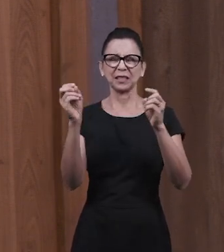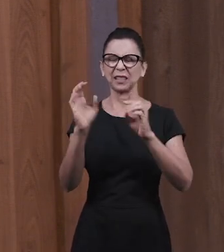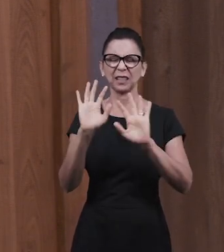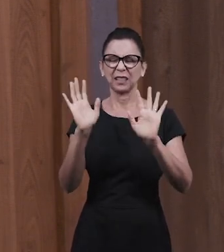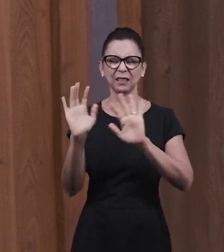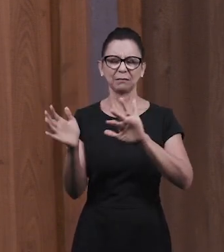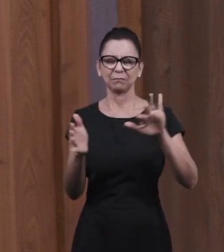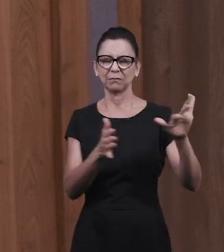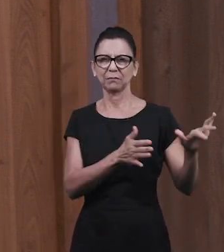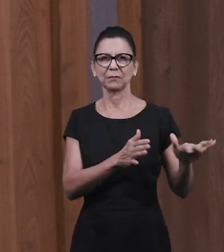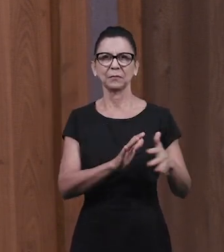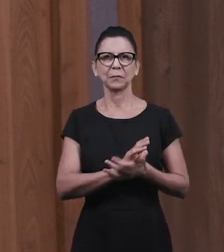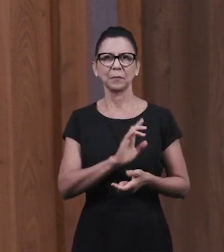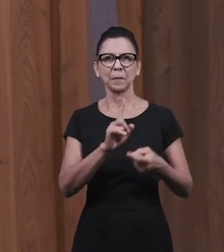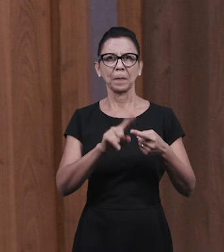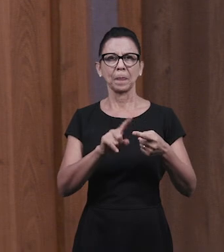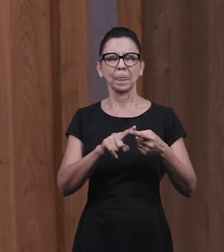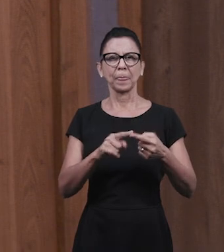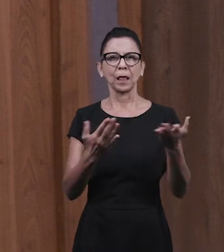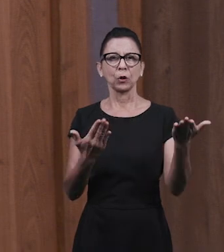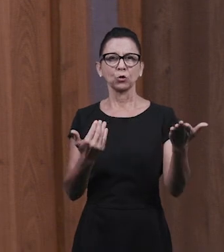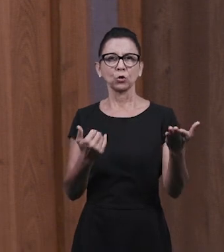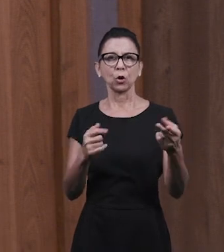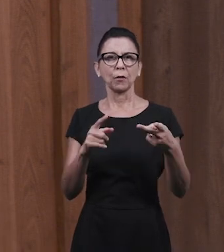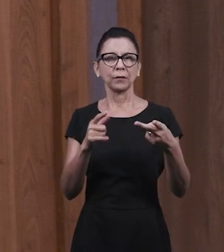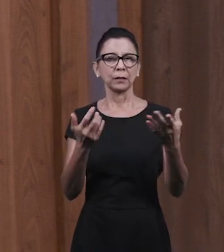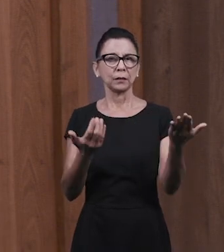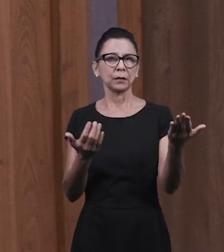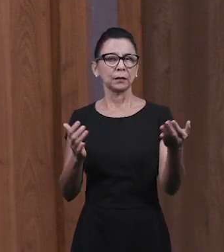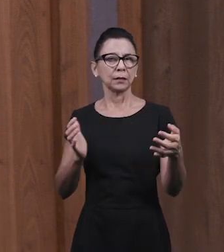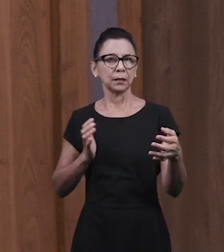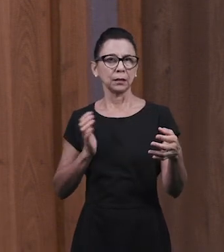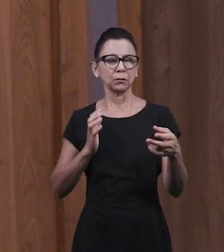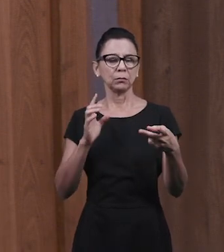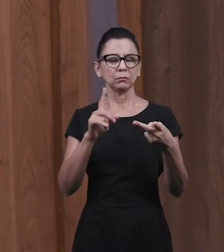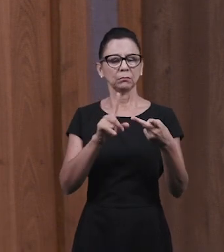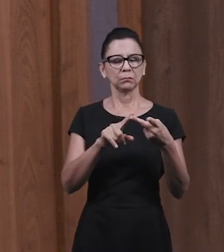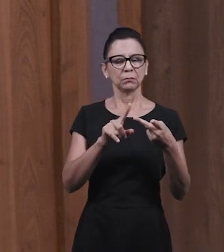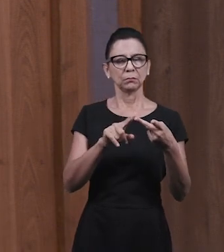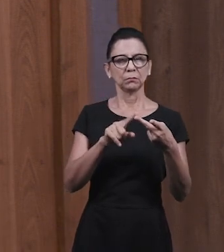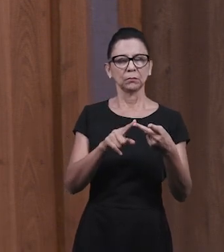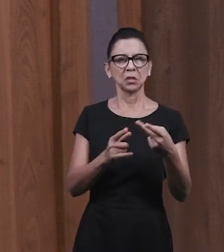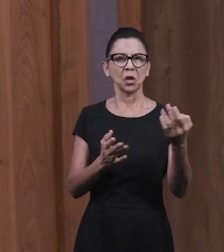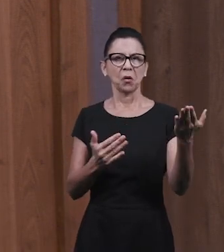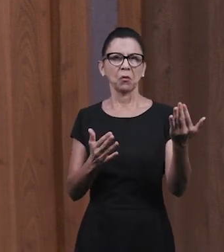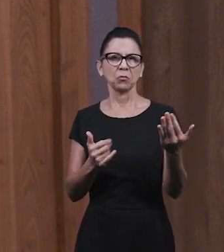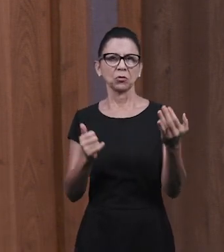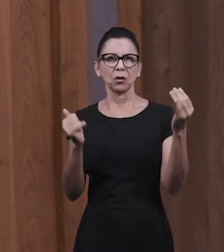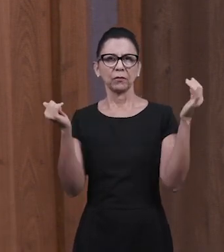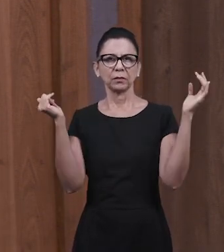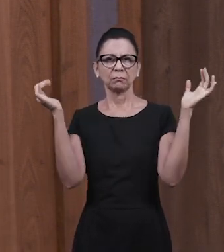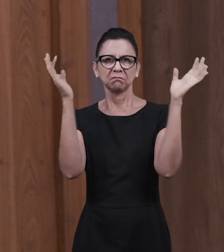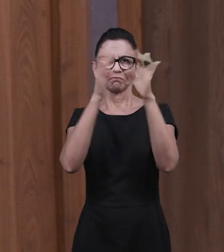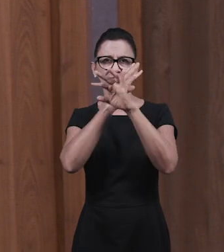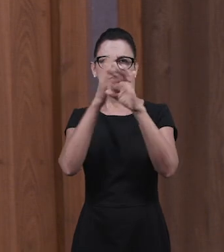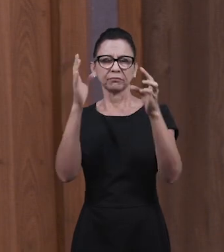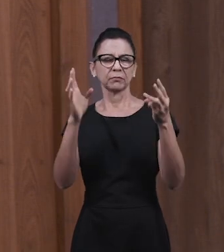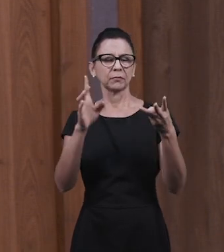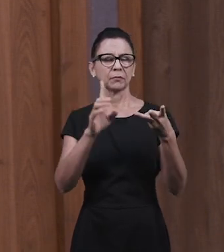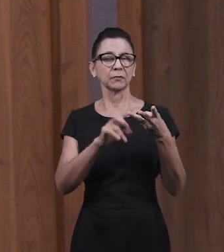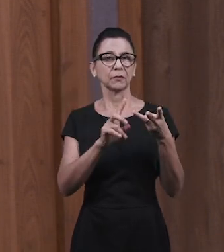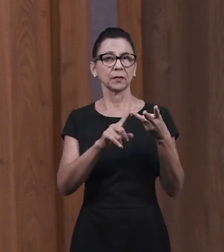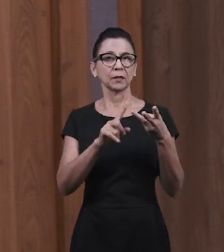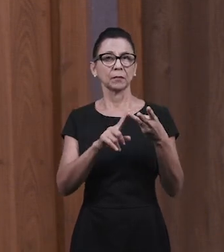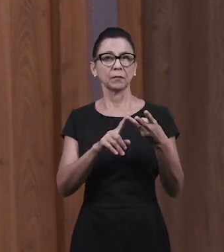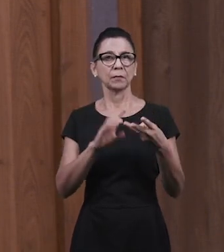rico, o rico insensato e até Judas Iscariotes, né? Que preferiu a bênção dos valores materiais.